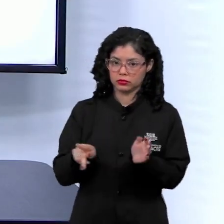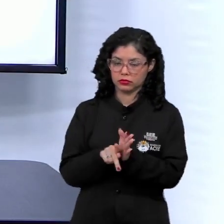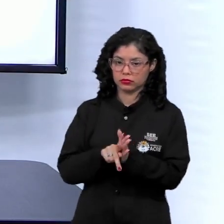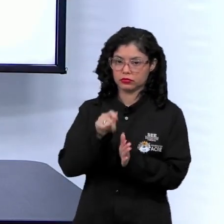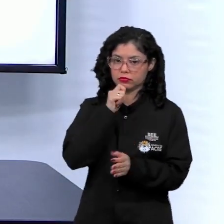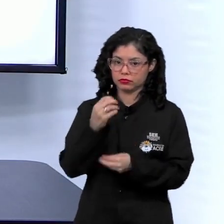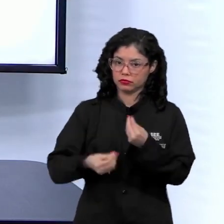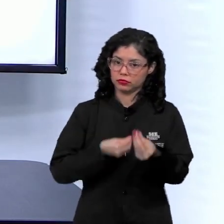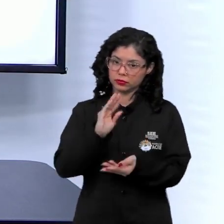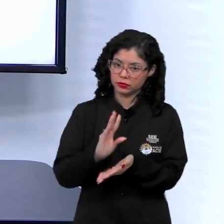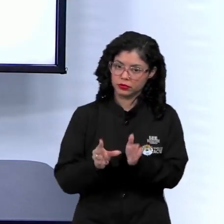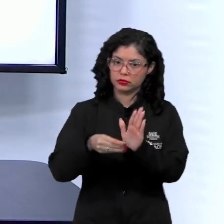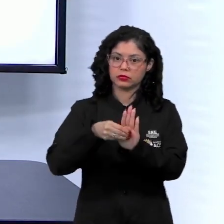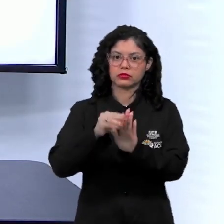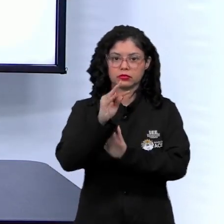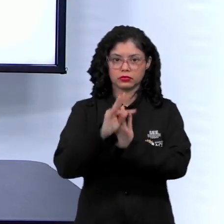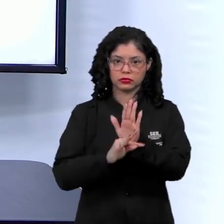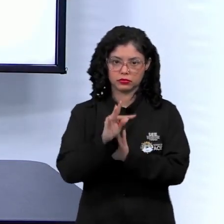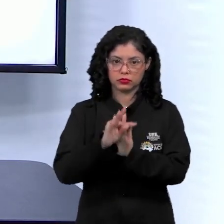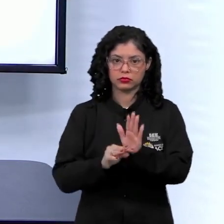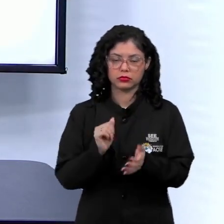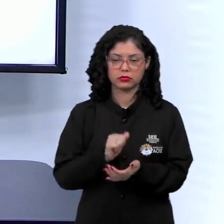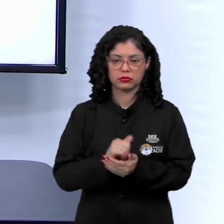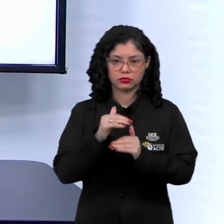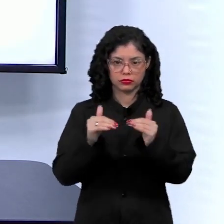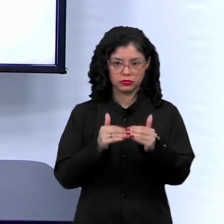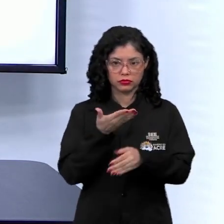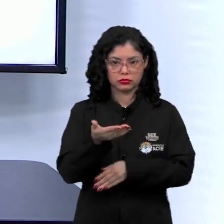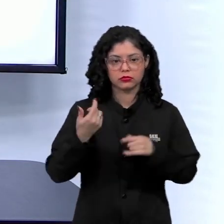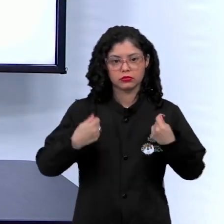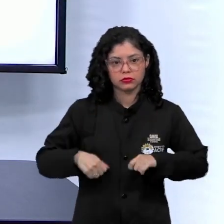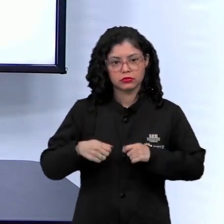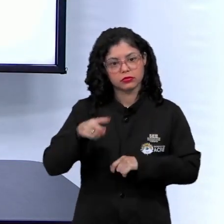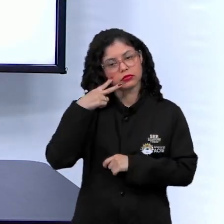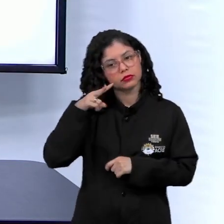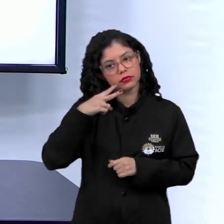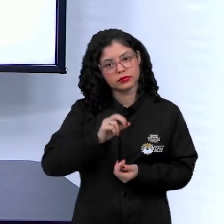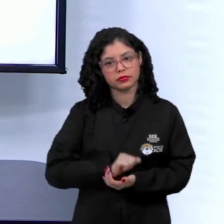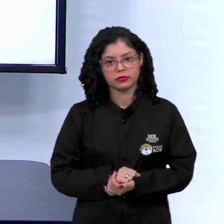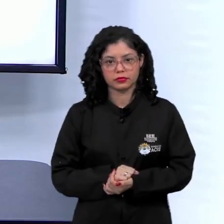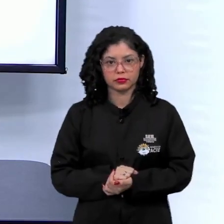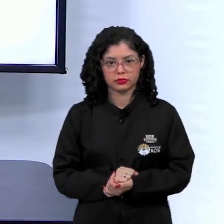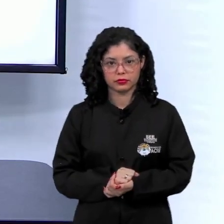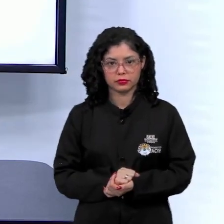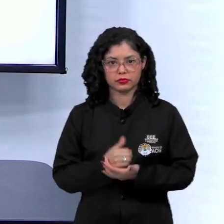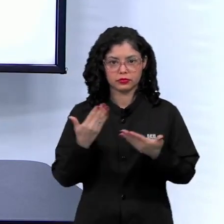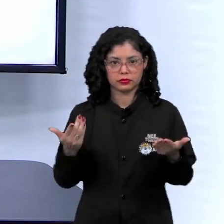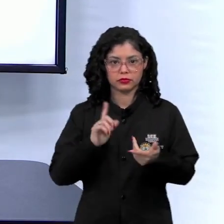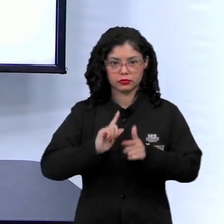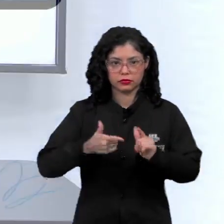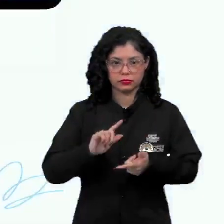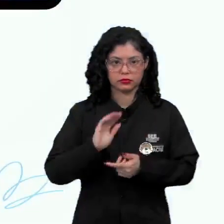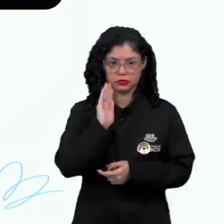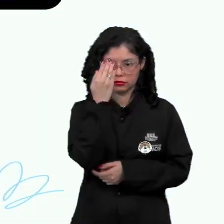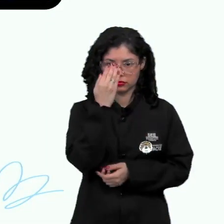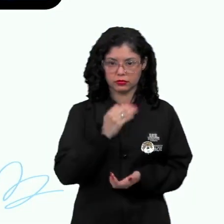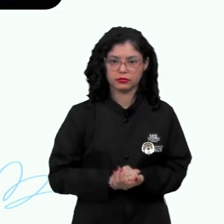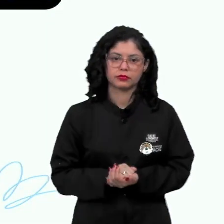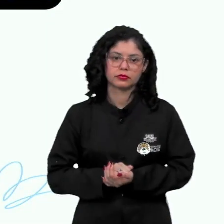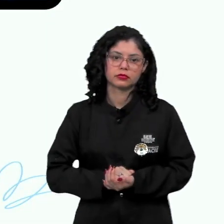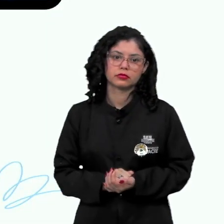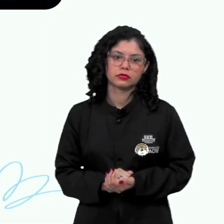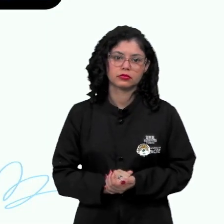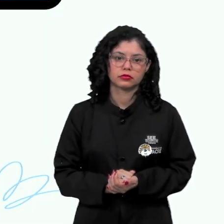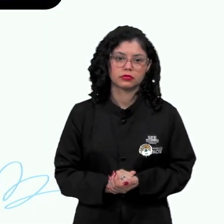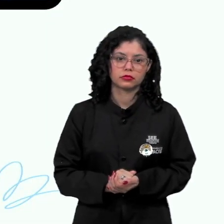que ele se coloca ali no texto? Então, tudo isso precisa ser observado. Então, a alternativa é falsa. E